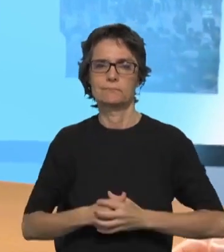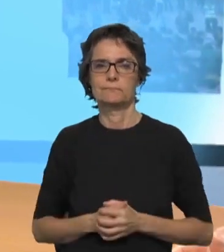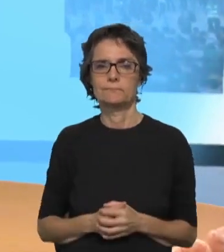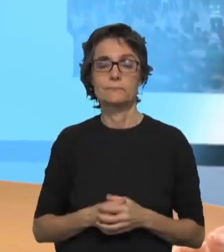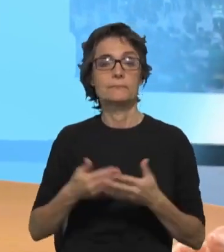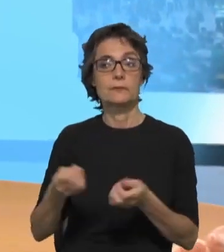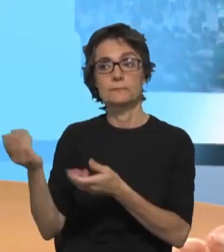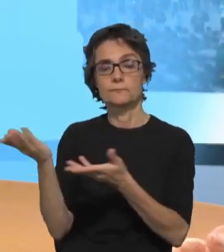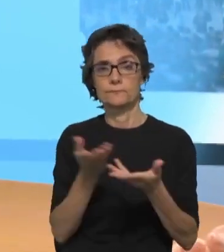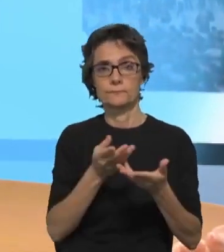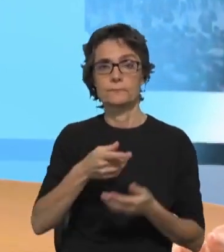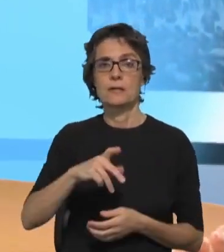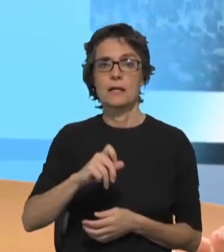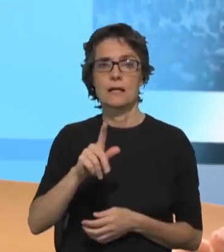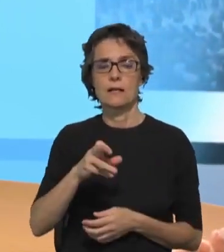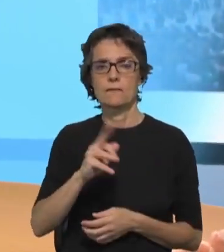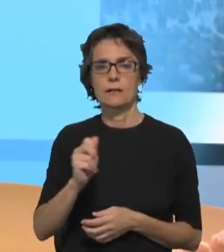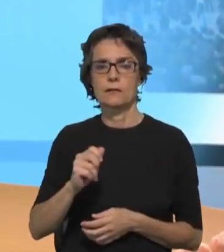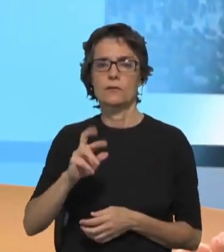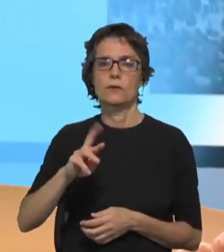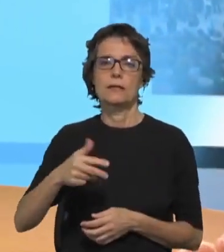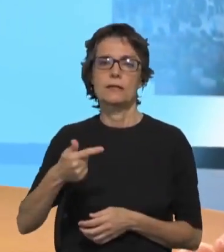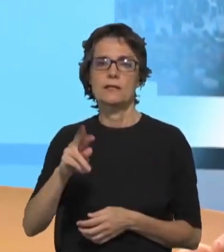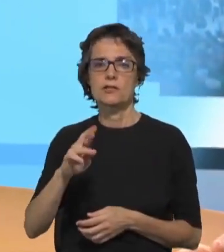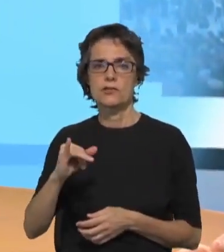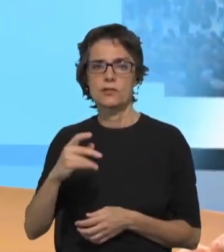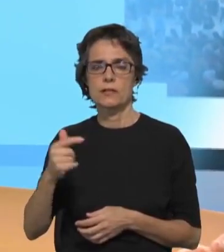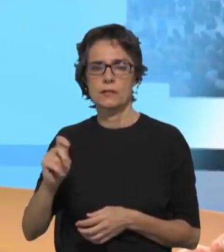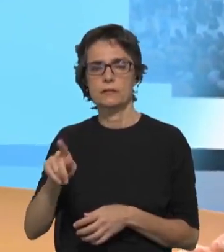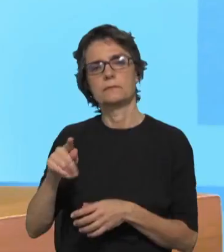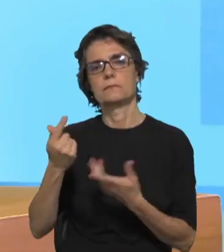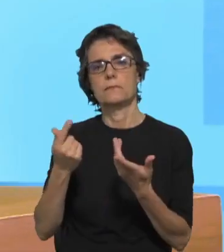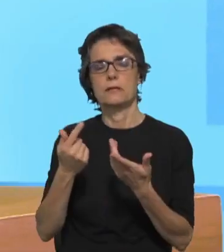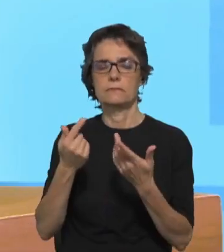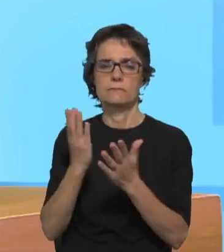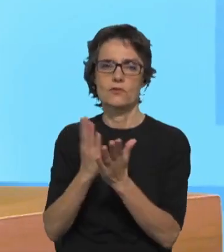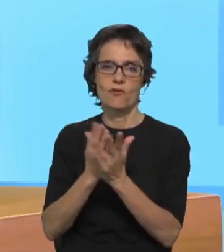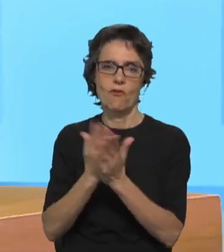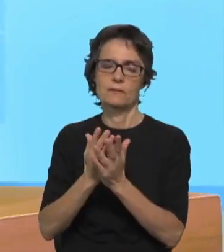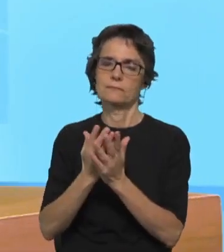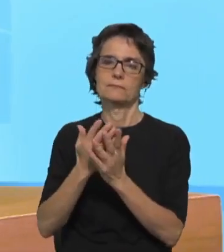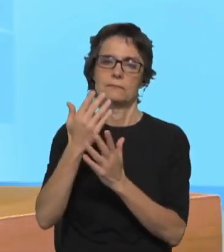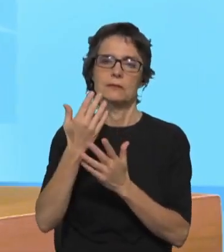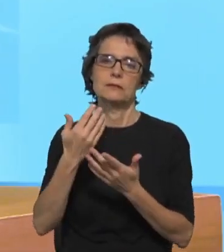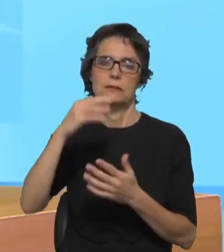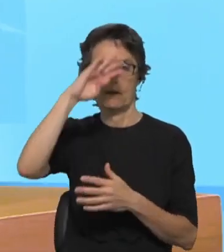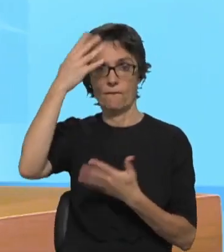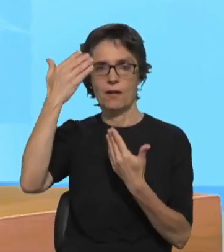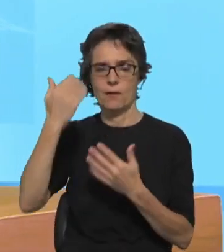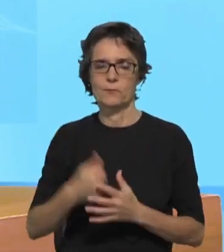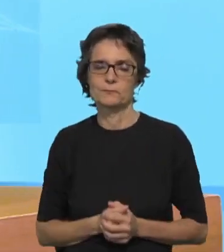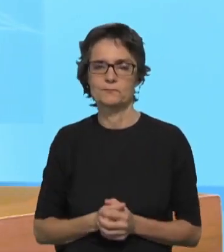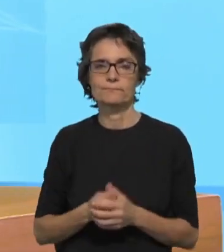Falamos agora com Alfredo Teixeira a propósito da realização da Escola de Verão de Teologia. Teixeira, boa tarde, obrigado por estar no